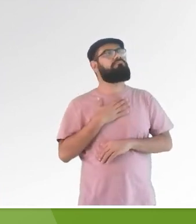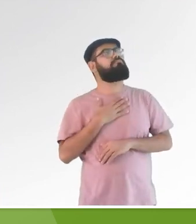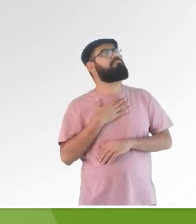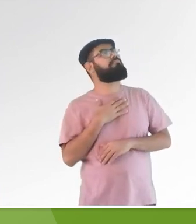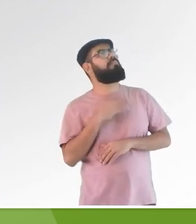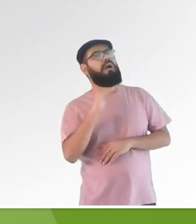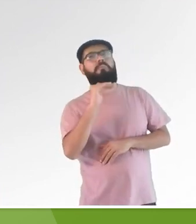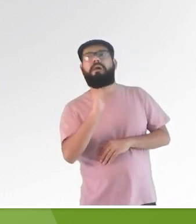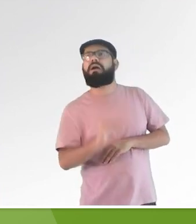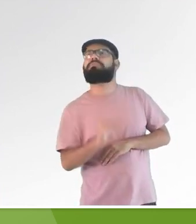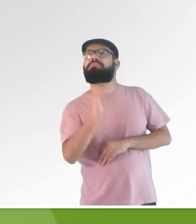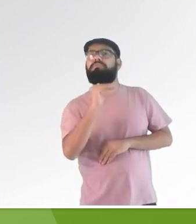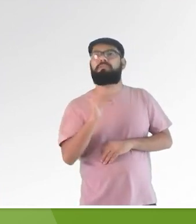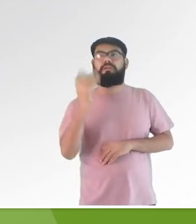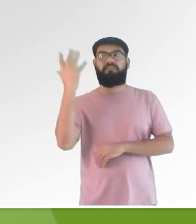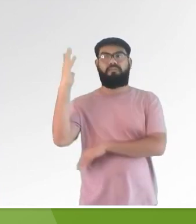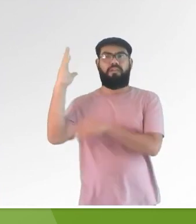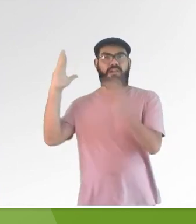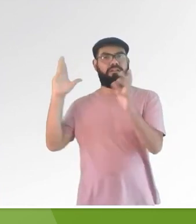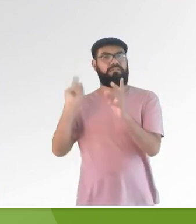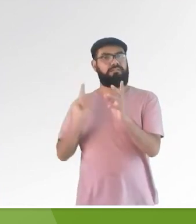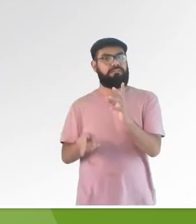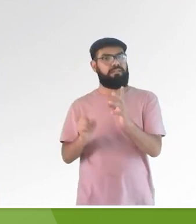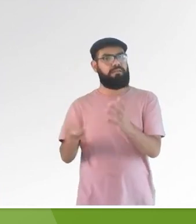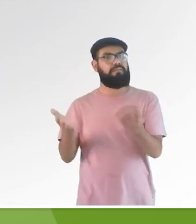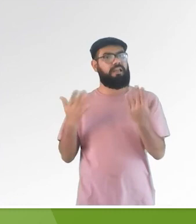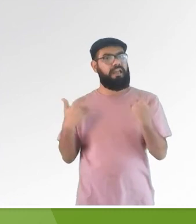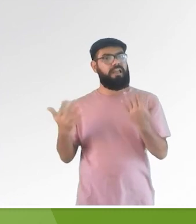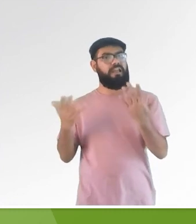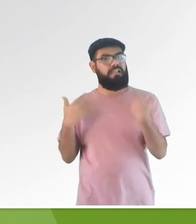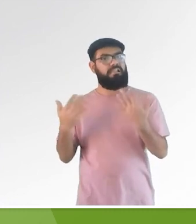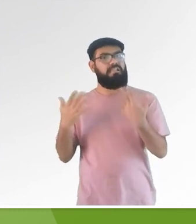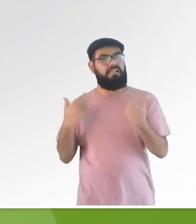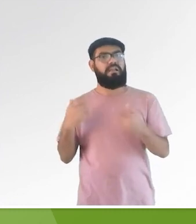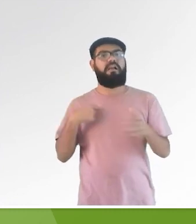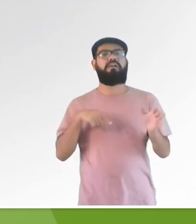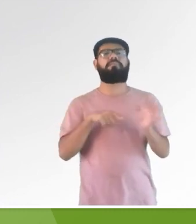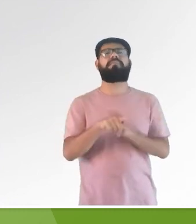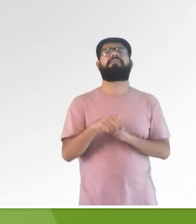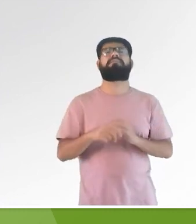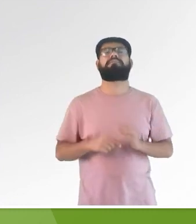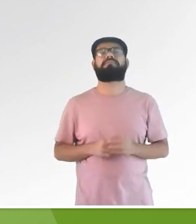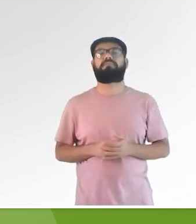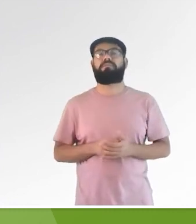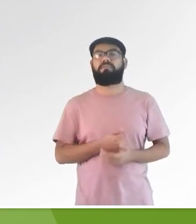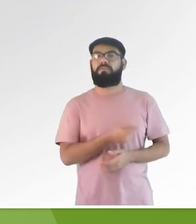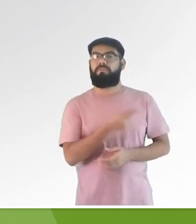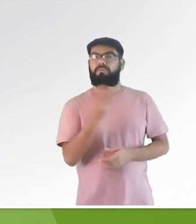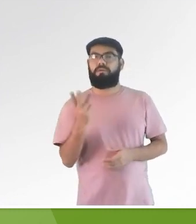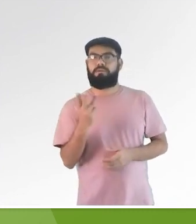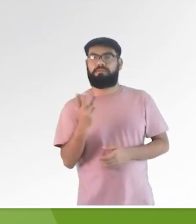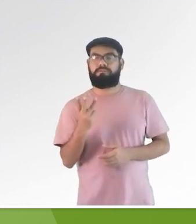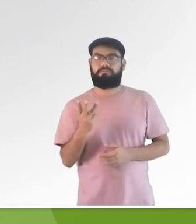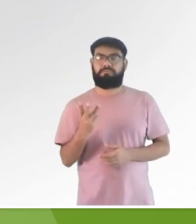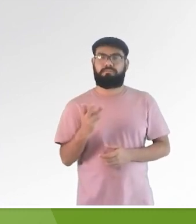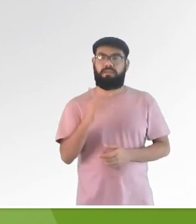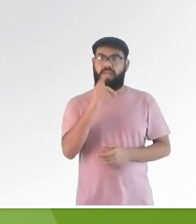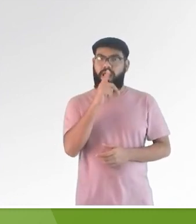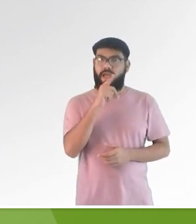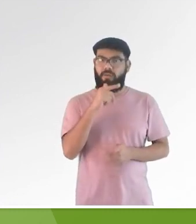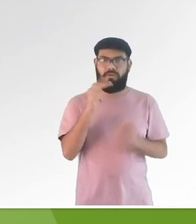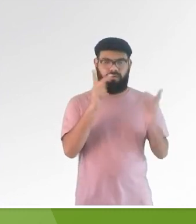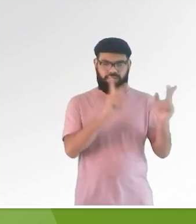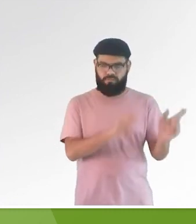do que na floresta. Aí eu pergunto também, a quantidade, a disponibilidade da água é a mesma nos